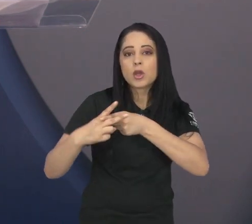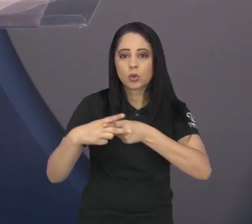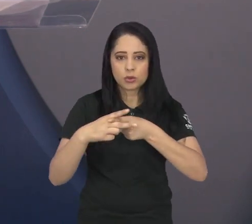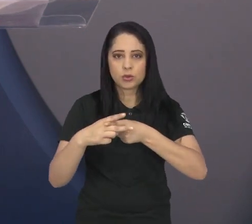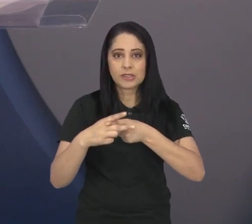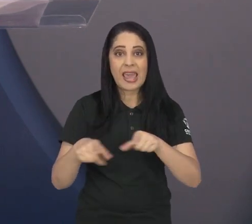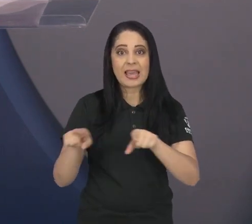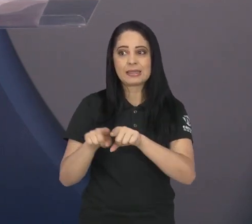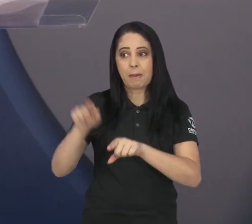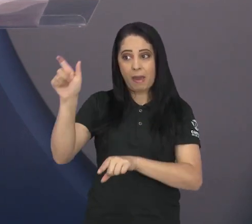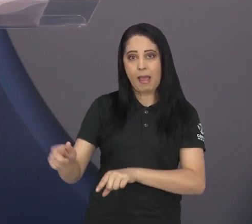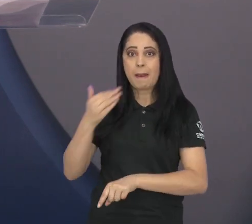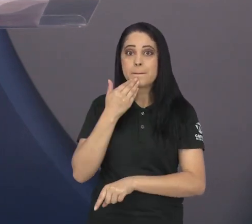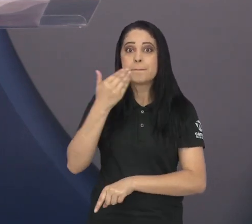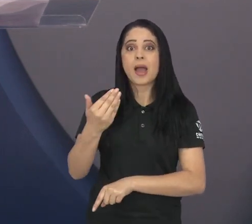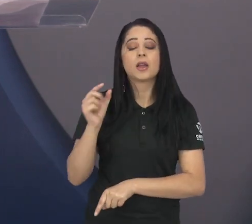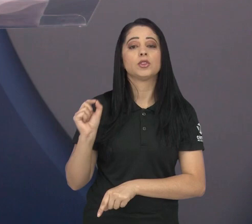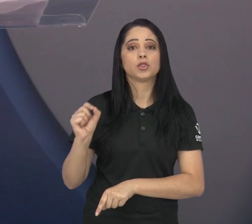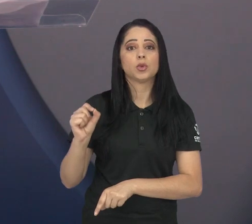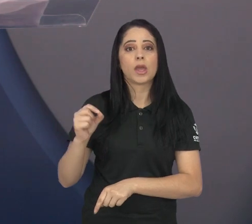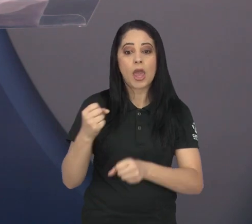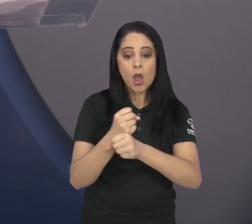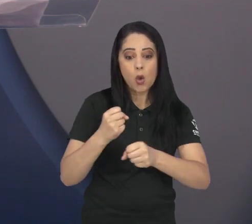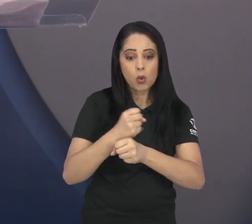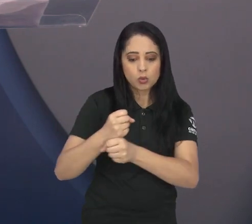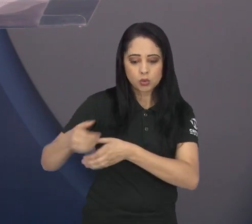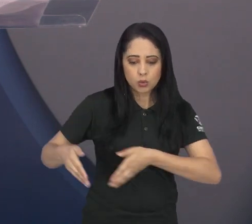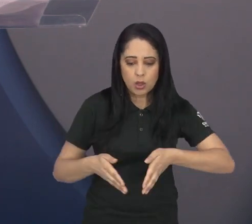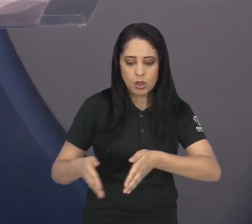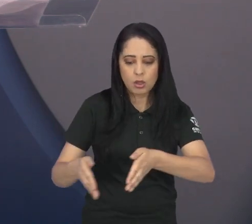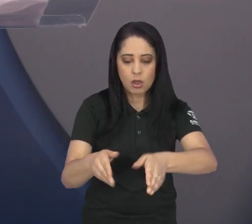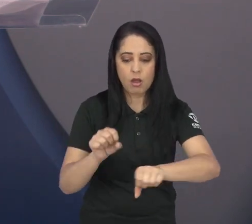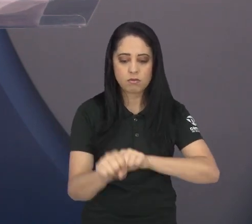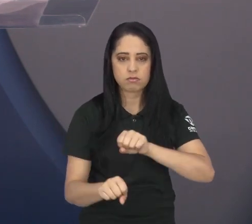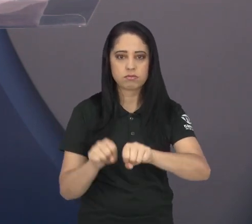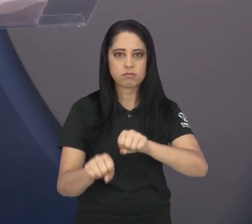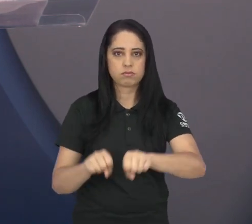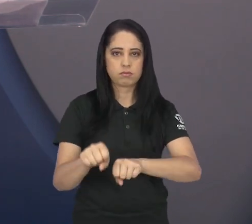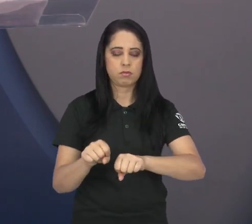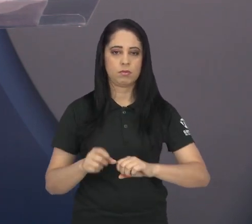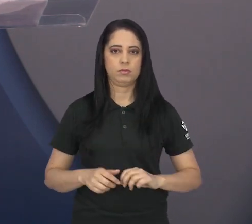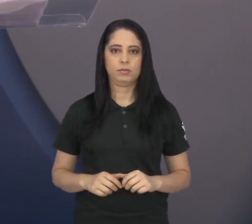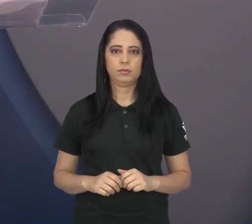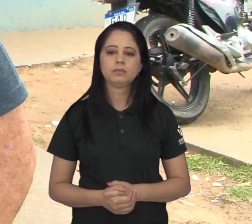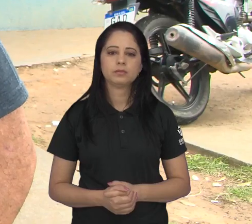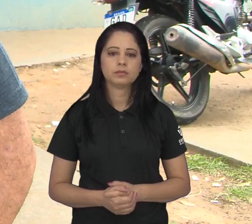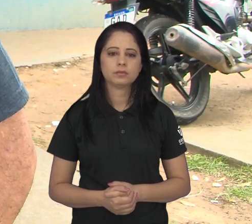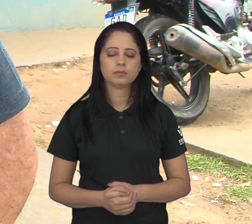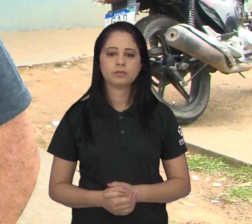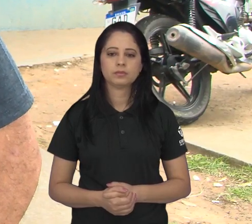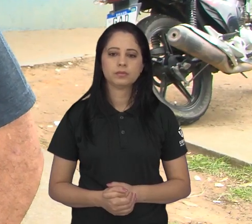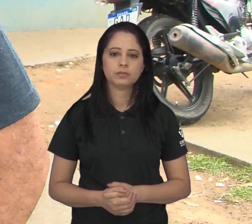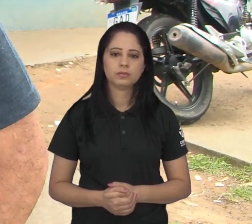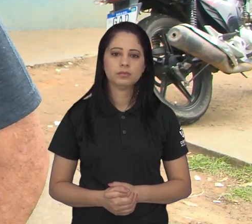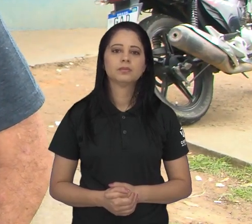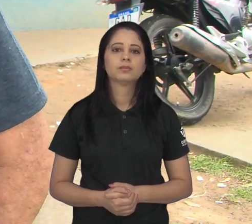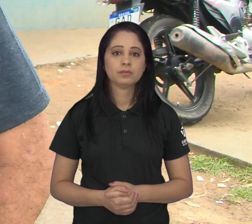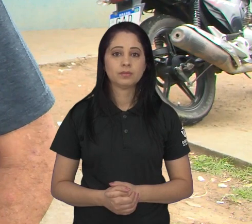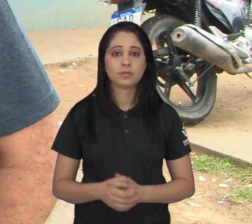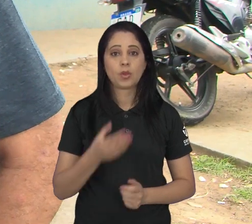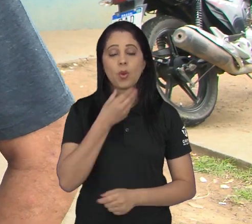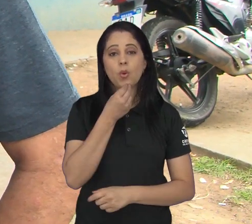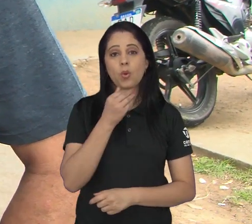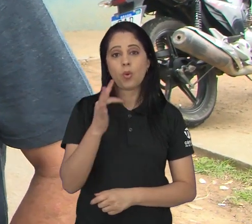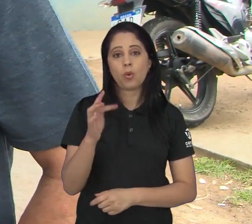o outro pedido da parlamentar junto aos moradores é uma ciclovia num trecho de estrada o seu Francisco mora